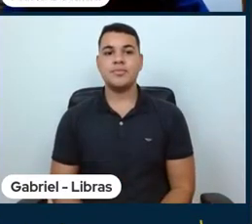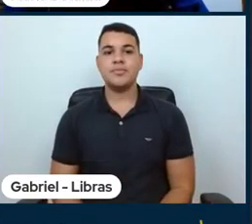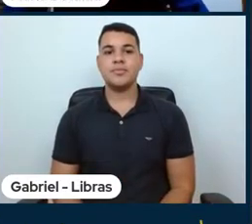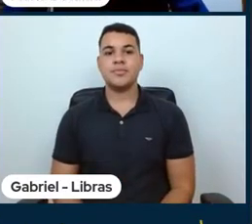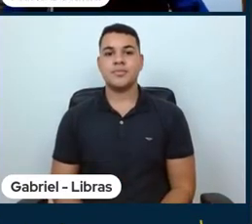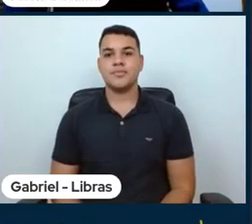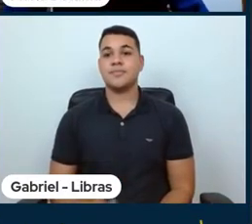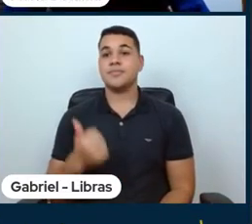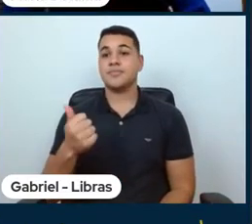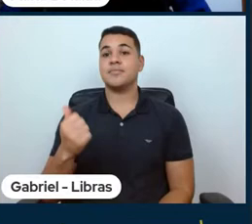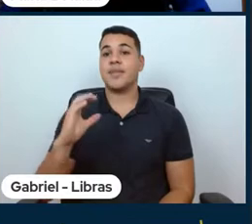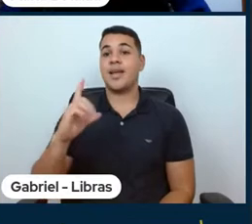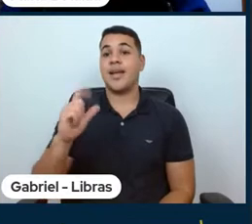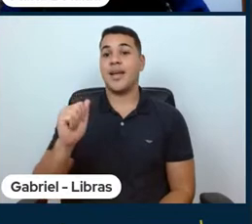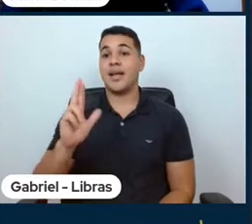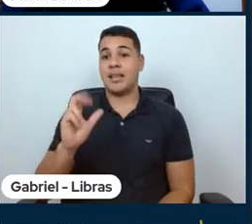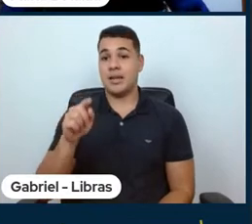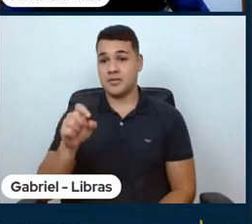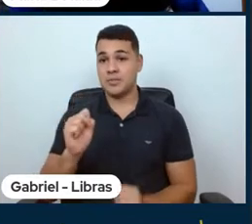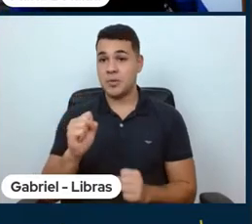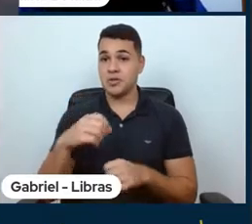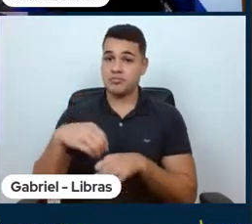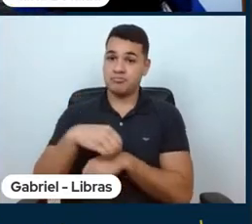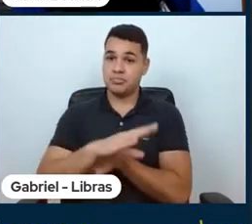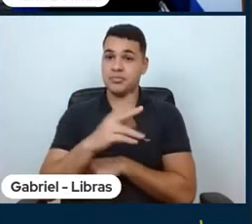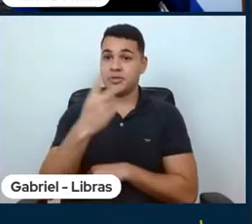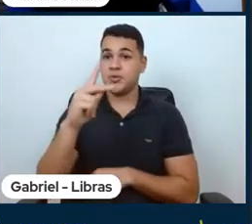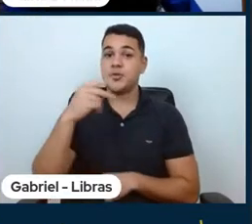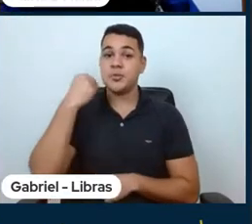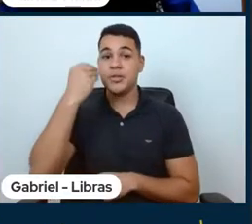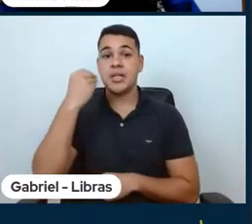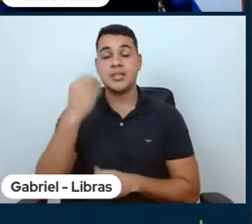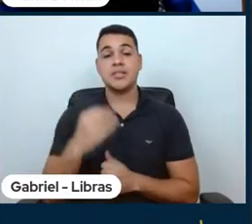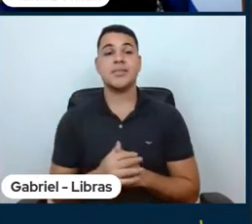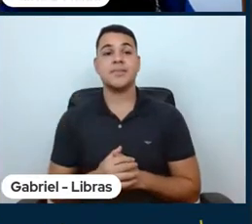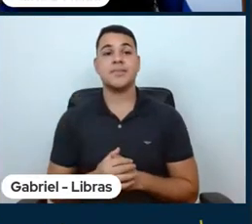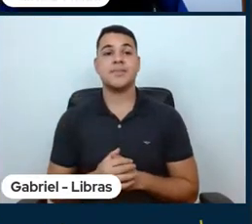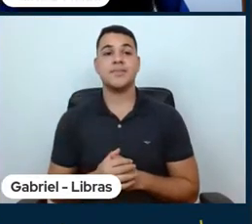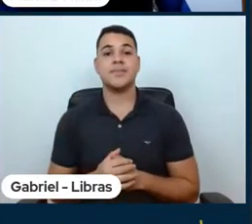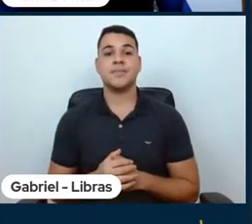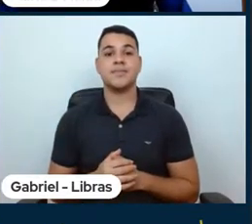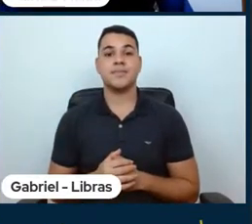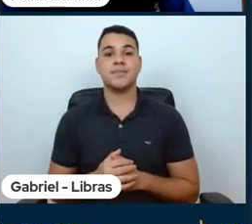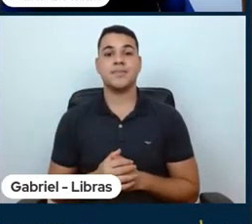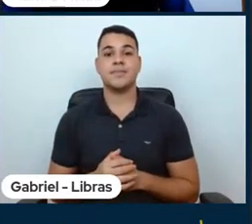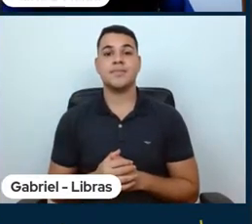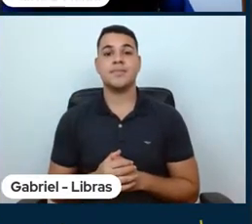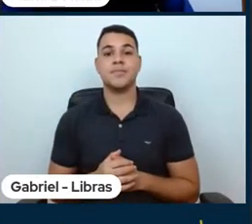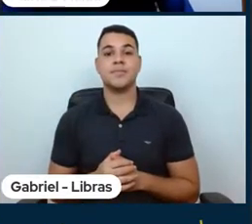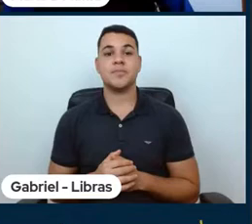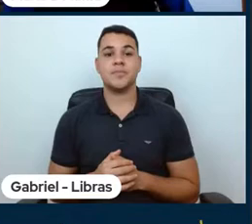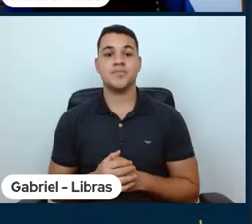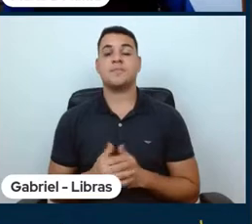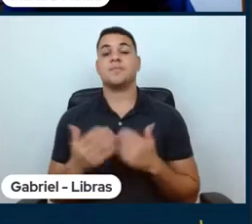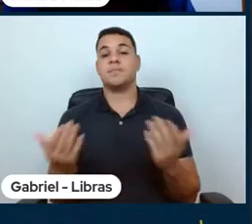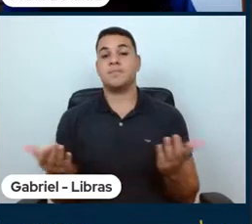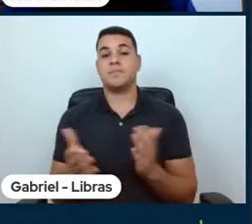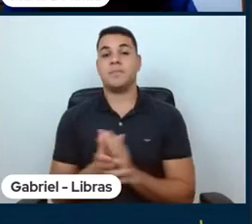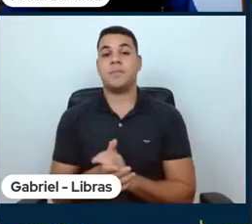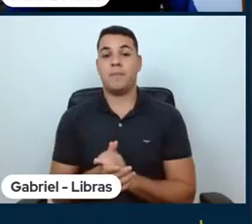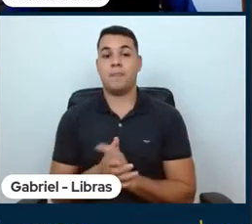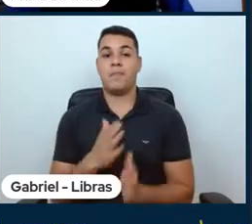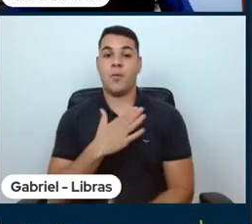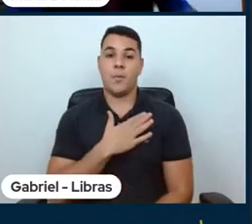E você, Clara, se puder compartilhar um pouquinho suas experiências. Sim. Bom, o